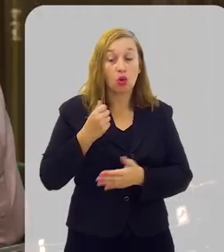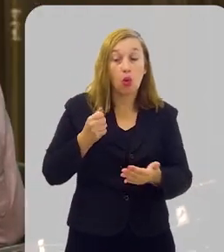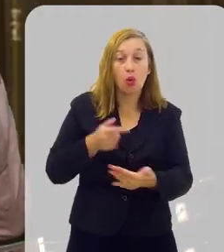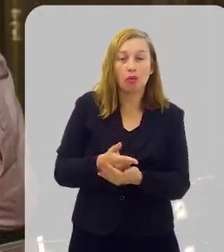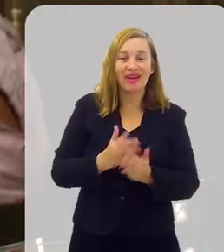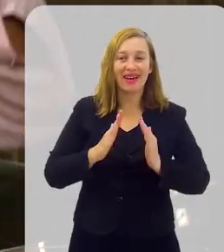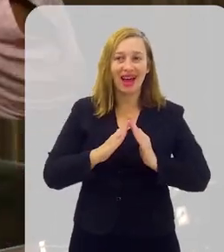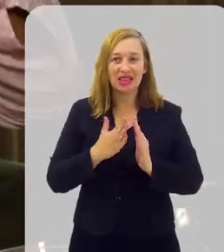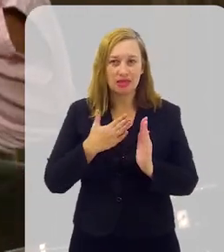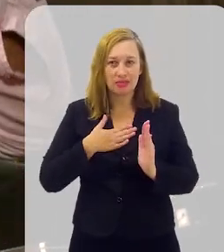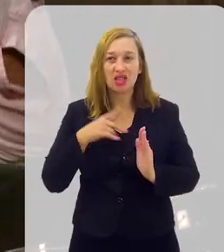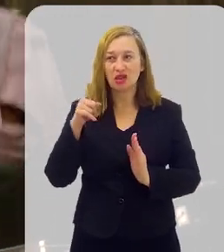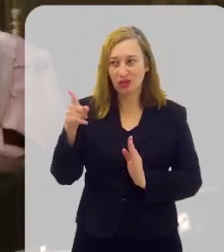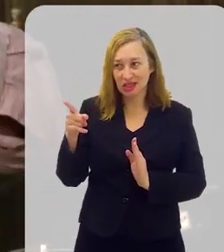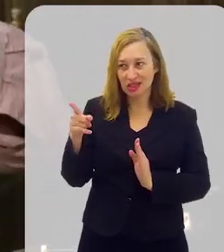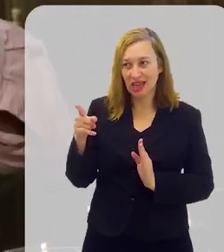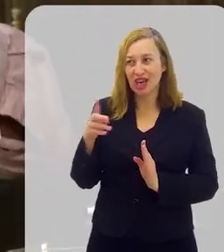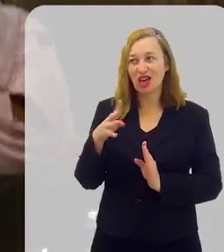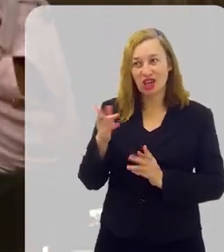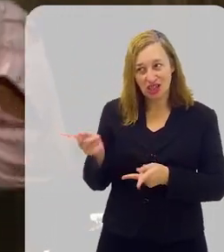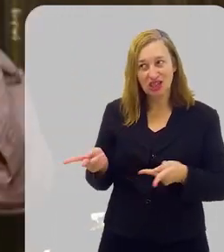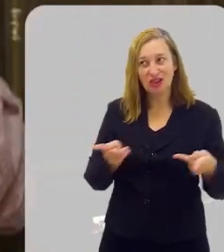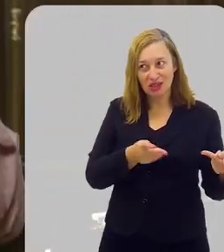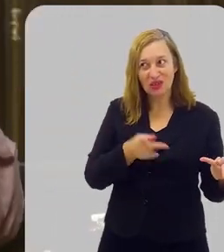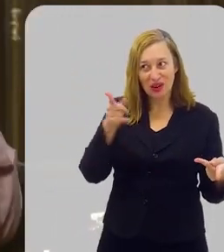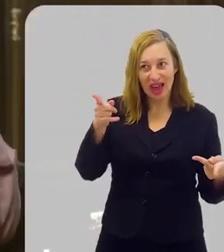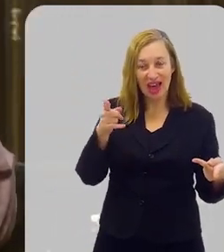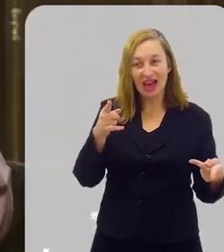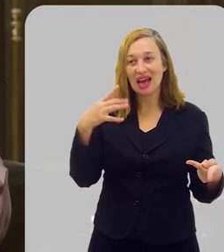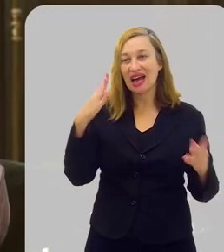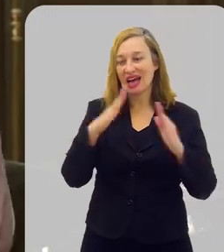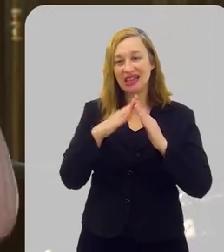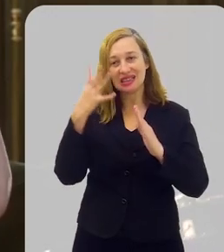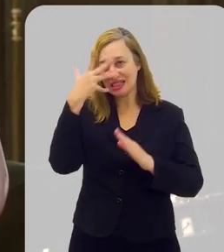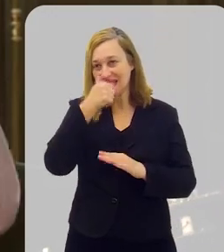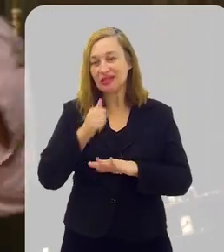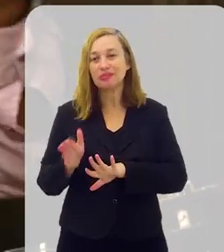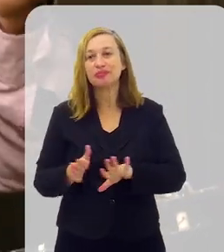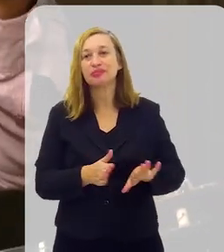antes... Em 93, quando eu comprei a minha casa,